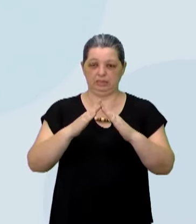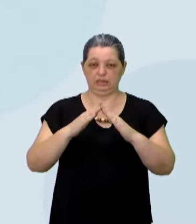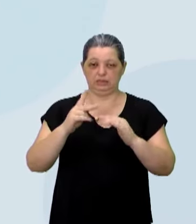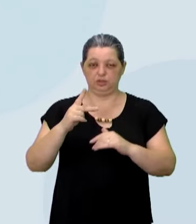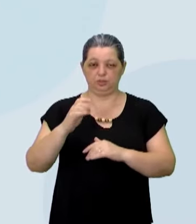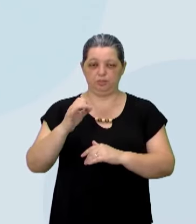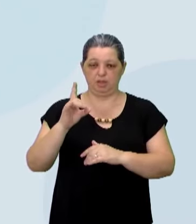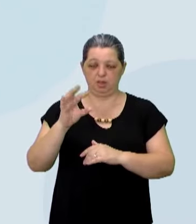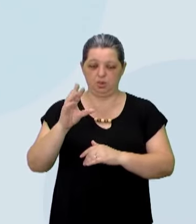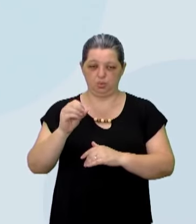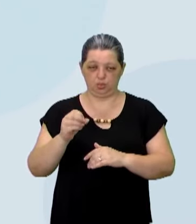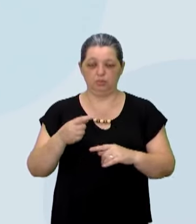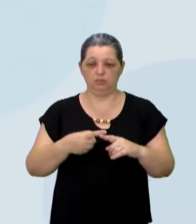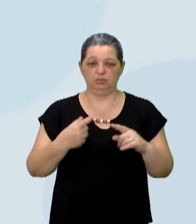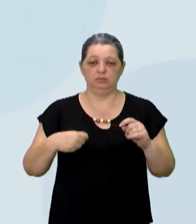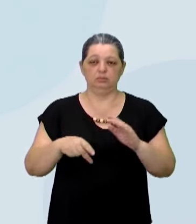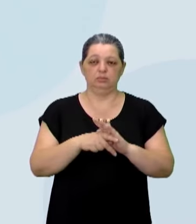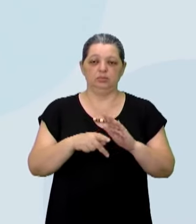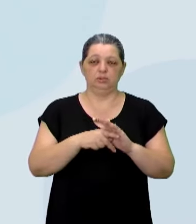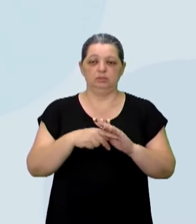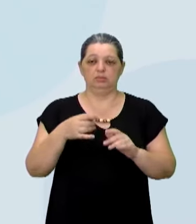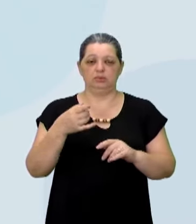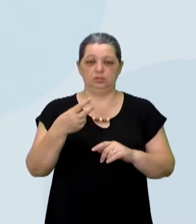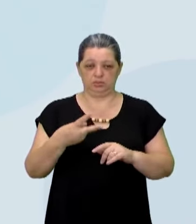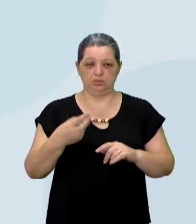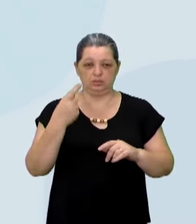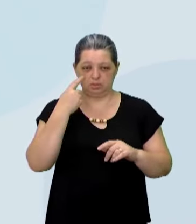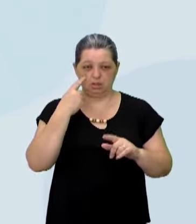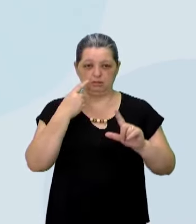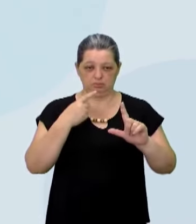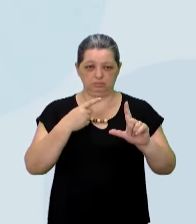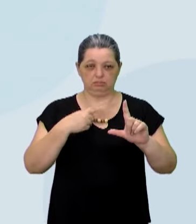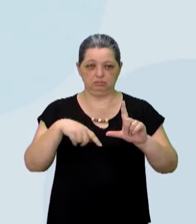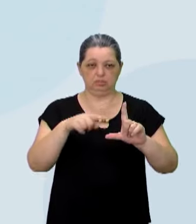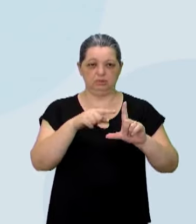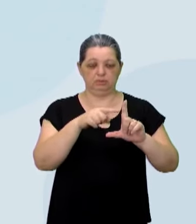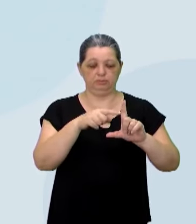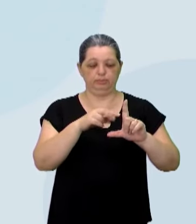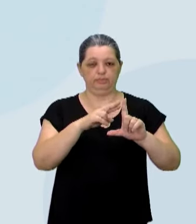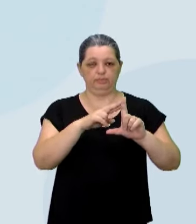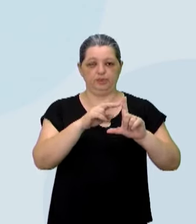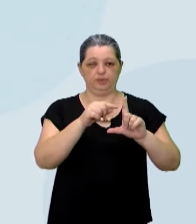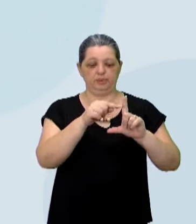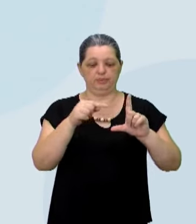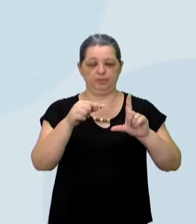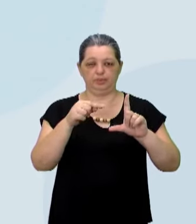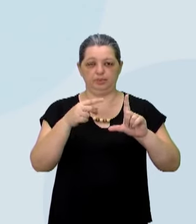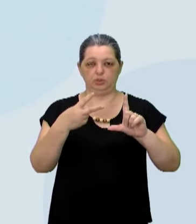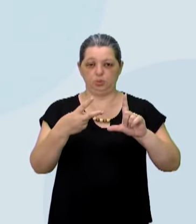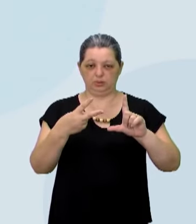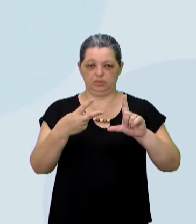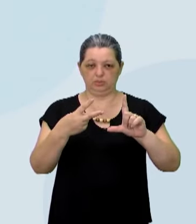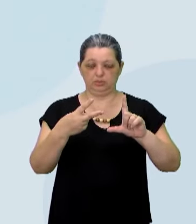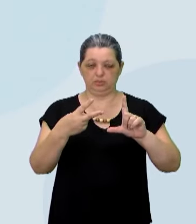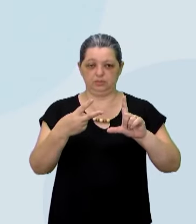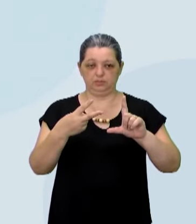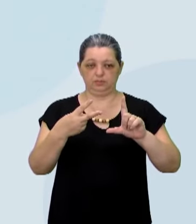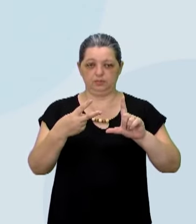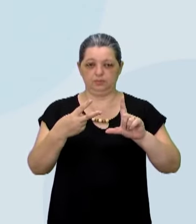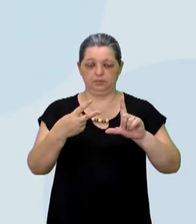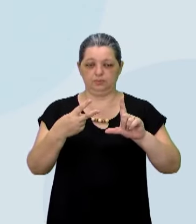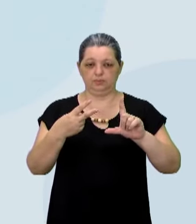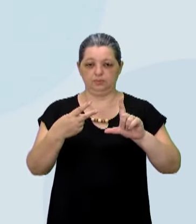ó, o Pedro tá aqui, a ordenada dele é o 2, ó. Mesma coisa, o R aqui tá no 2. Legal, Tá? muito bom. Se a gente quisesse colocar